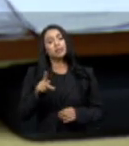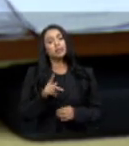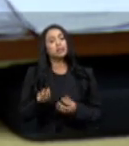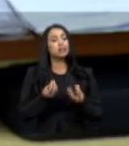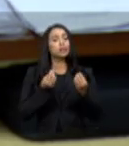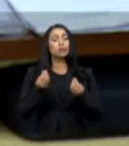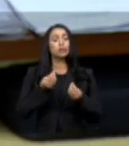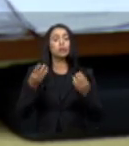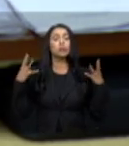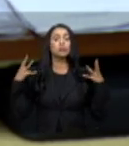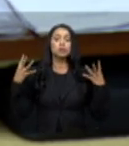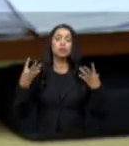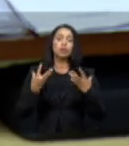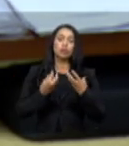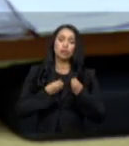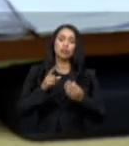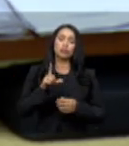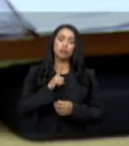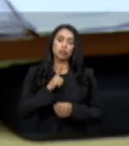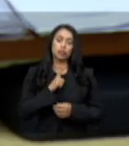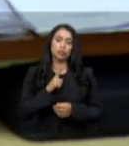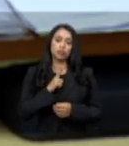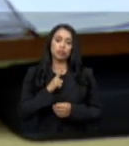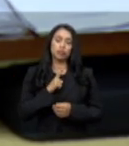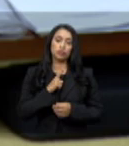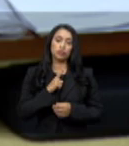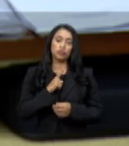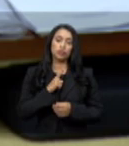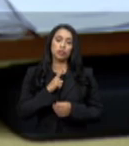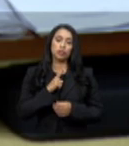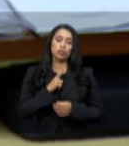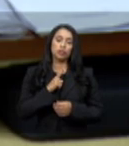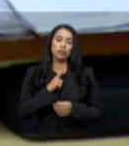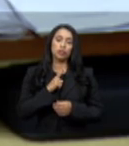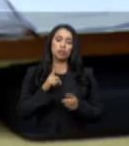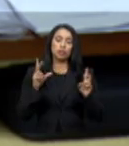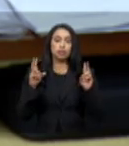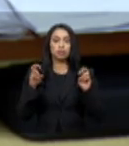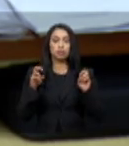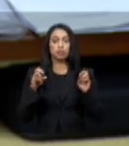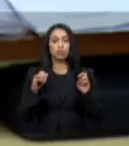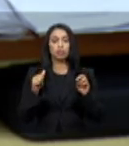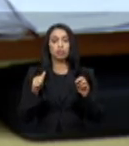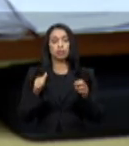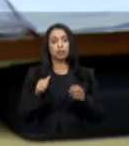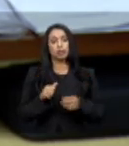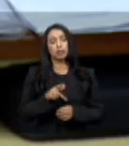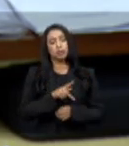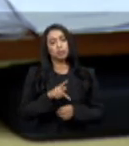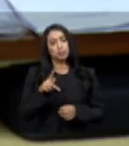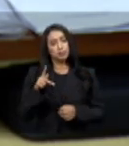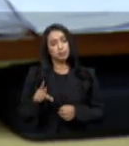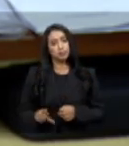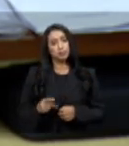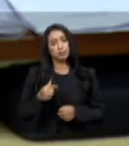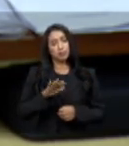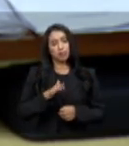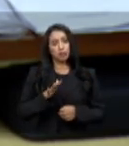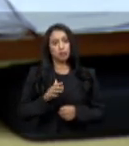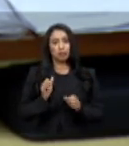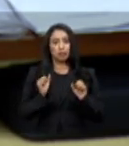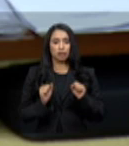tiveram acesso ao ato né envolvido na espécie que é um ato de vossa excelência eu talvez